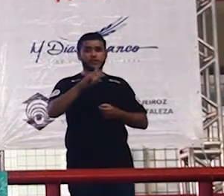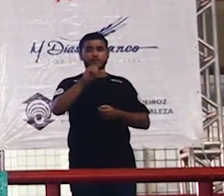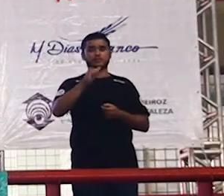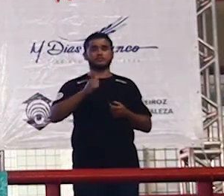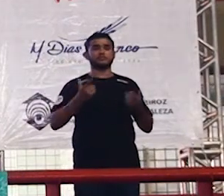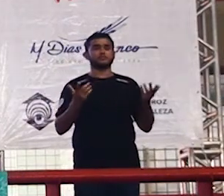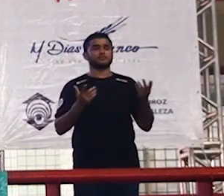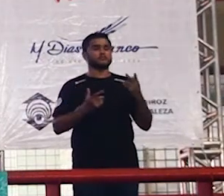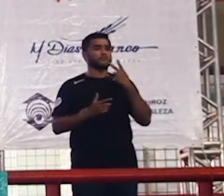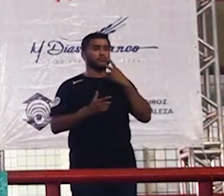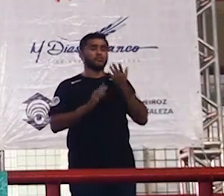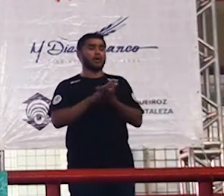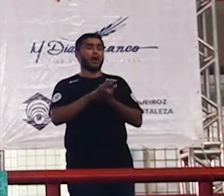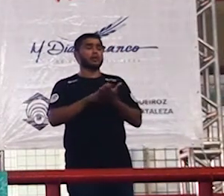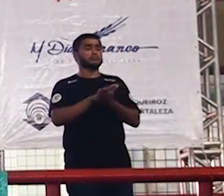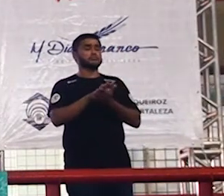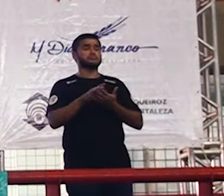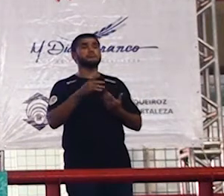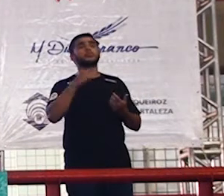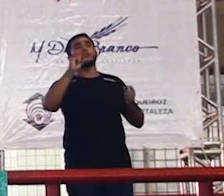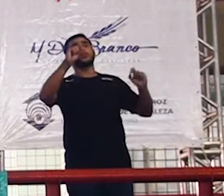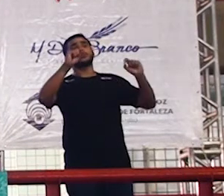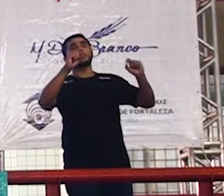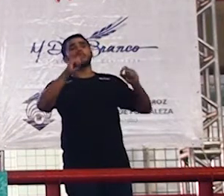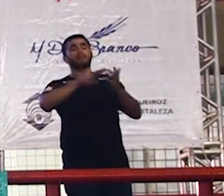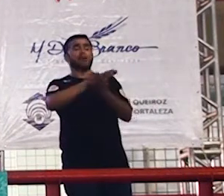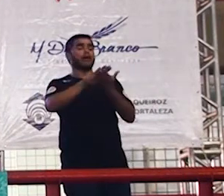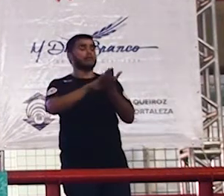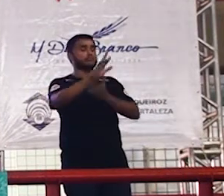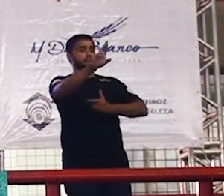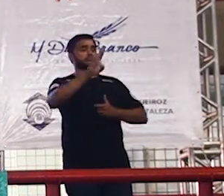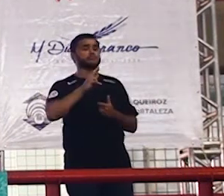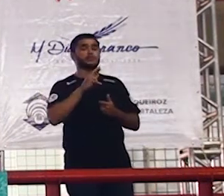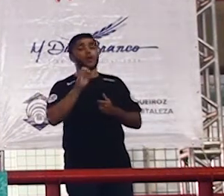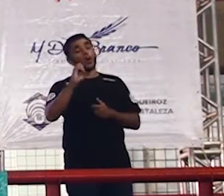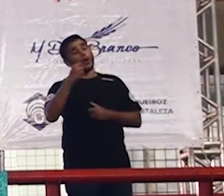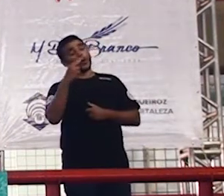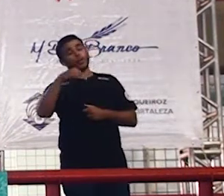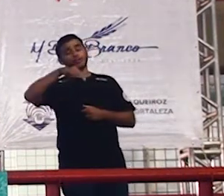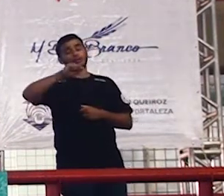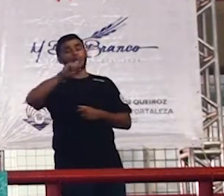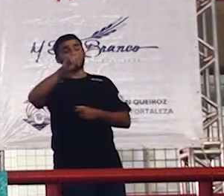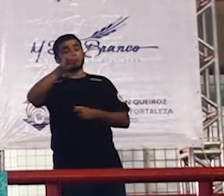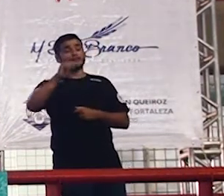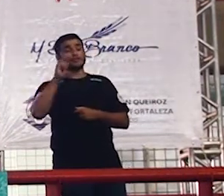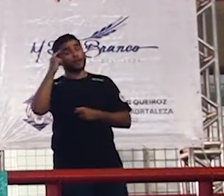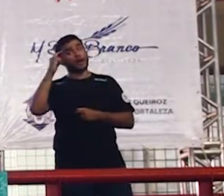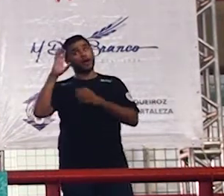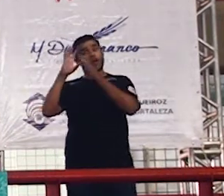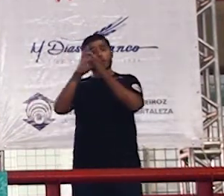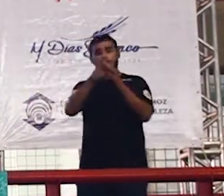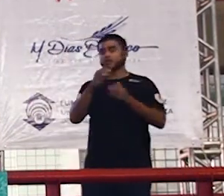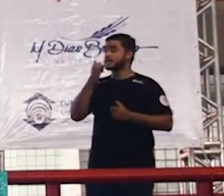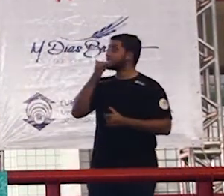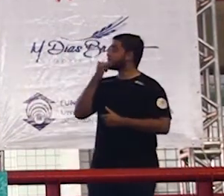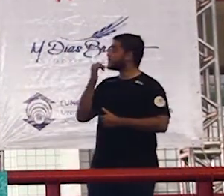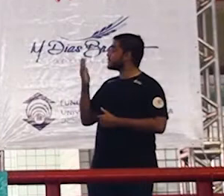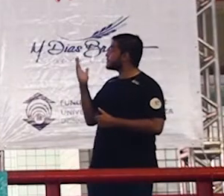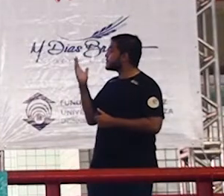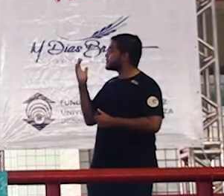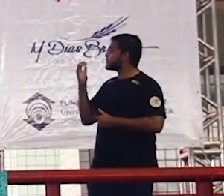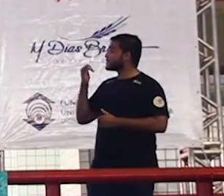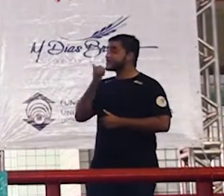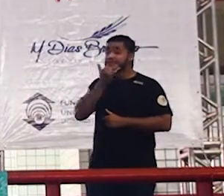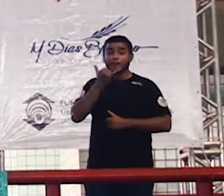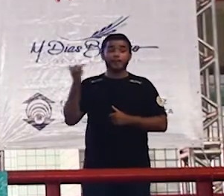Não foi nada, não aconteceu nada. Aconteceu coisa alguma. Ou então nada do verbo nadar. Naquele contexto, o